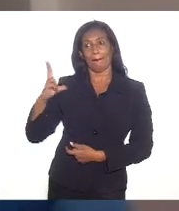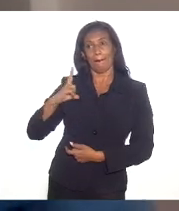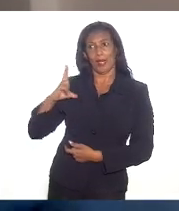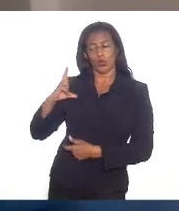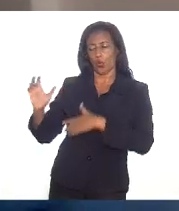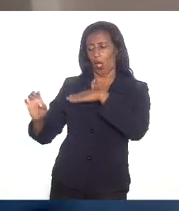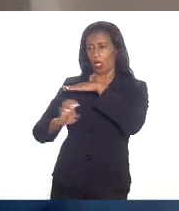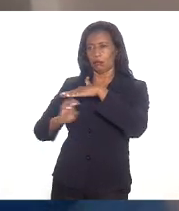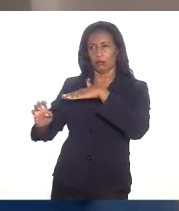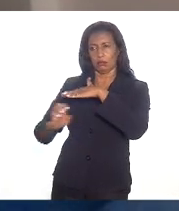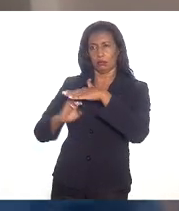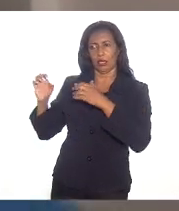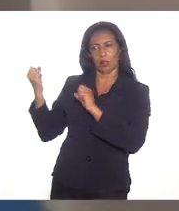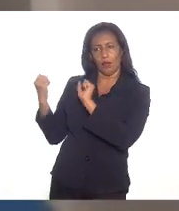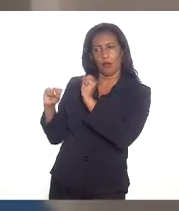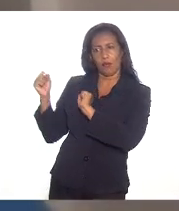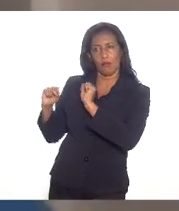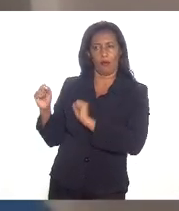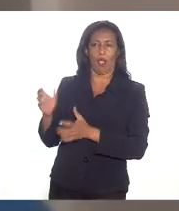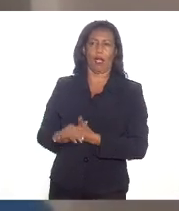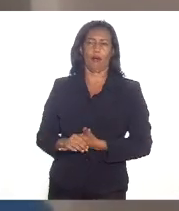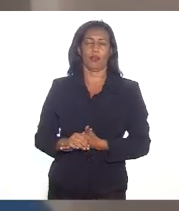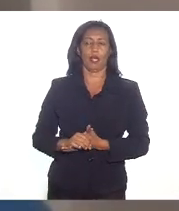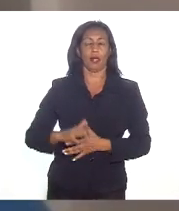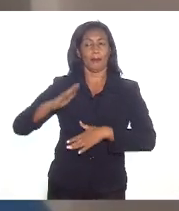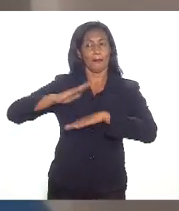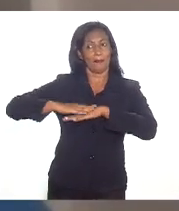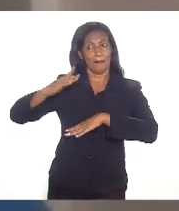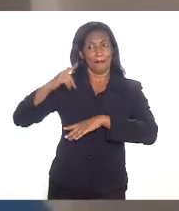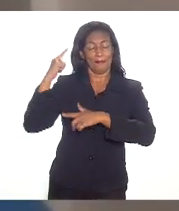na cidade, e o nosso maior problema é a periferia